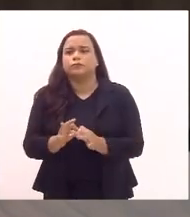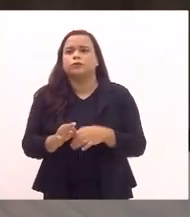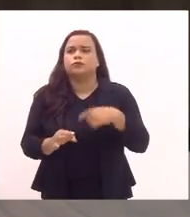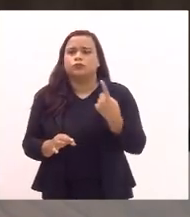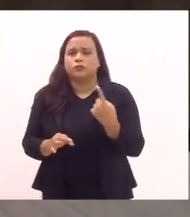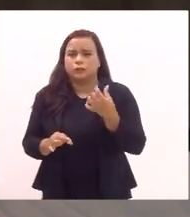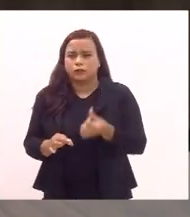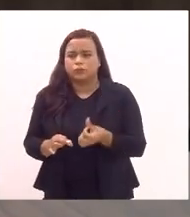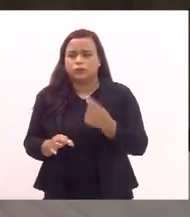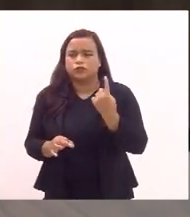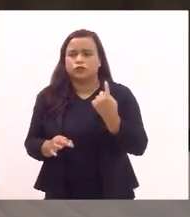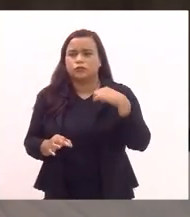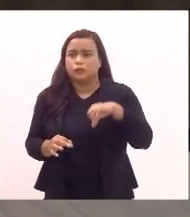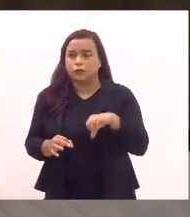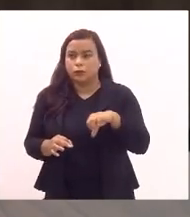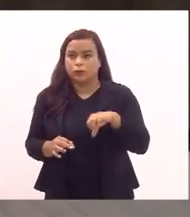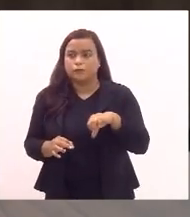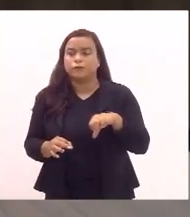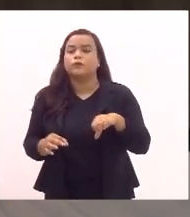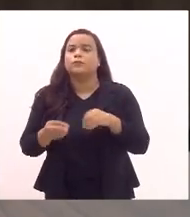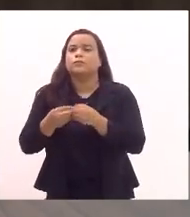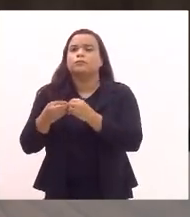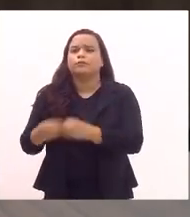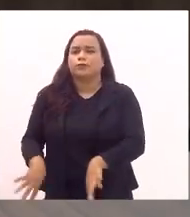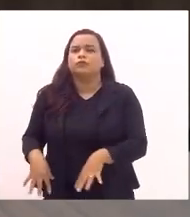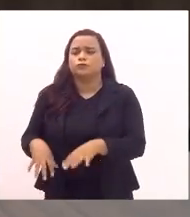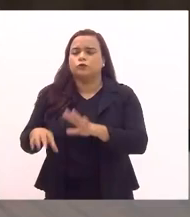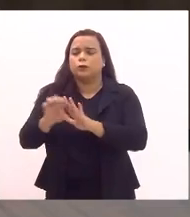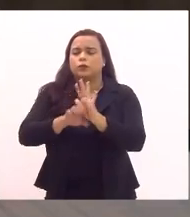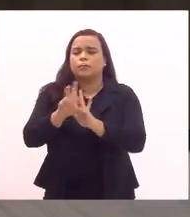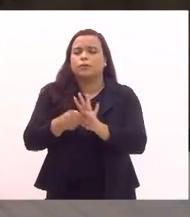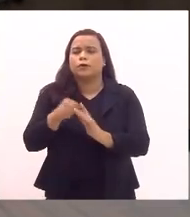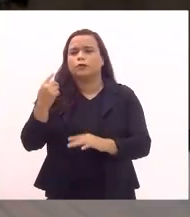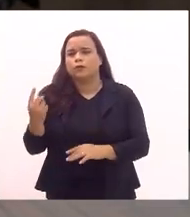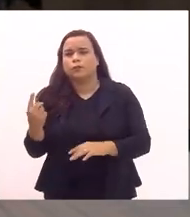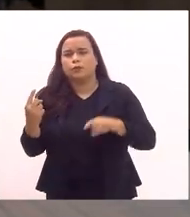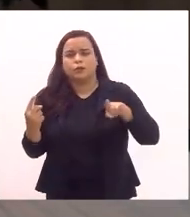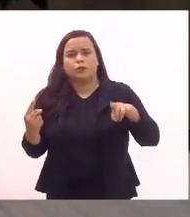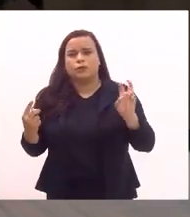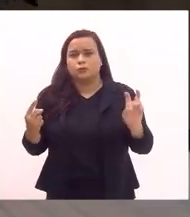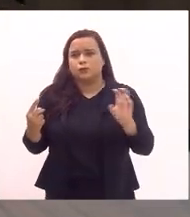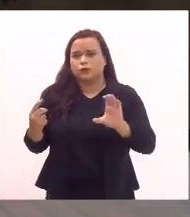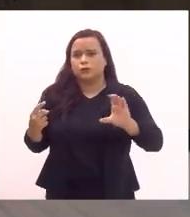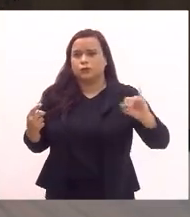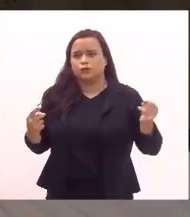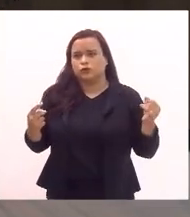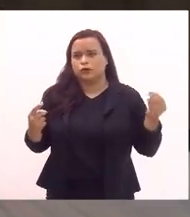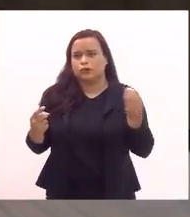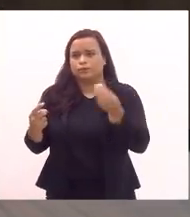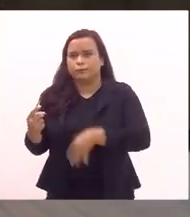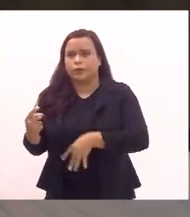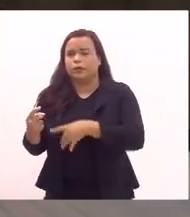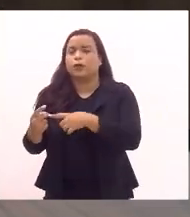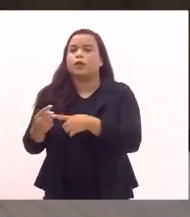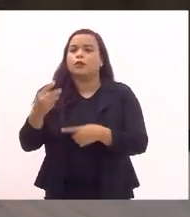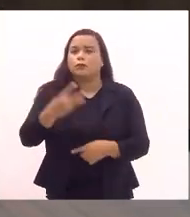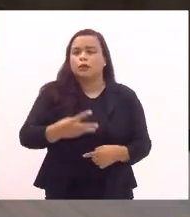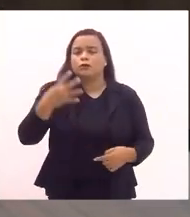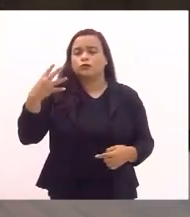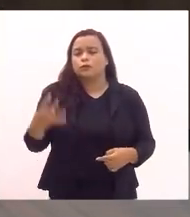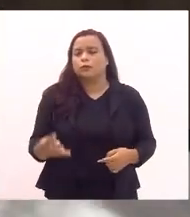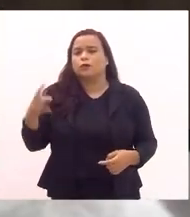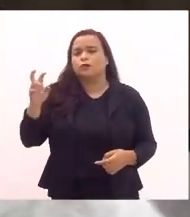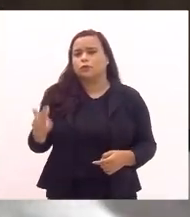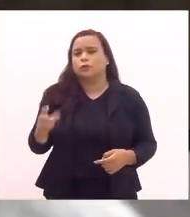emendas 16:19 prejudicadas as emendas um pela Emenda cinco da ccj três quatro cinco e